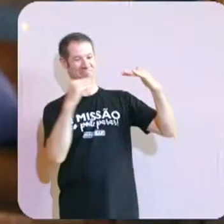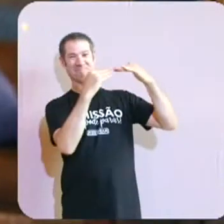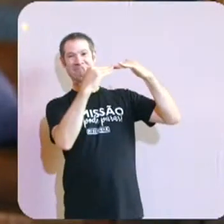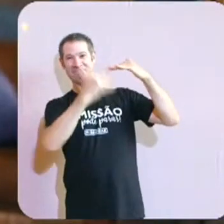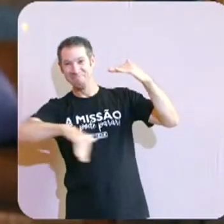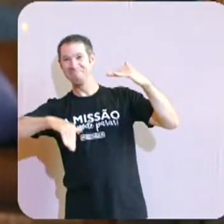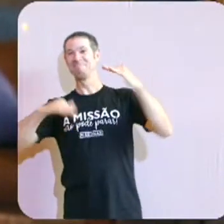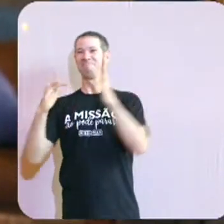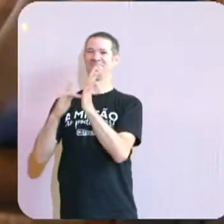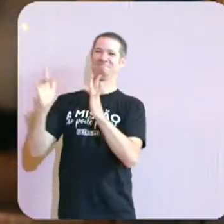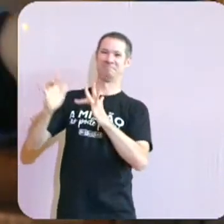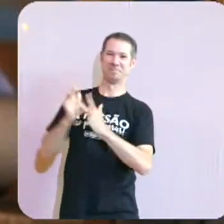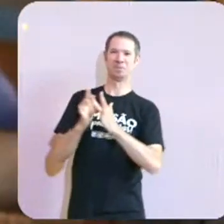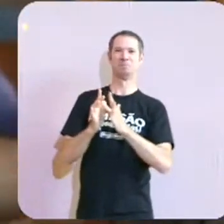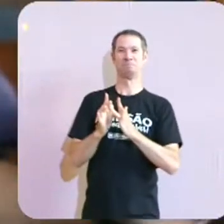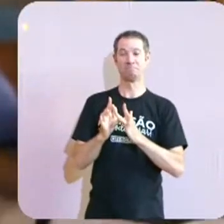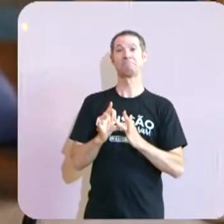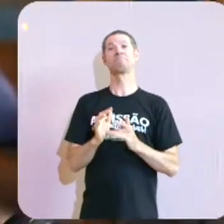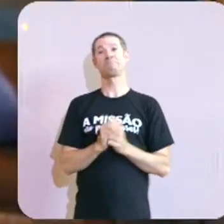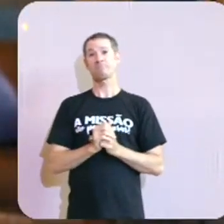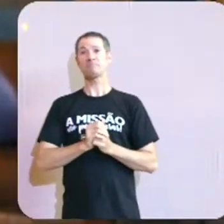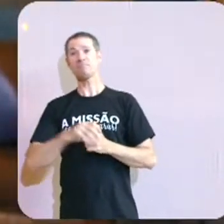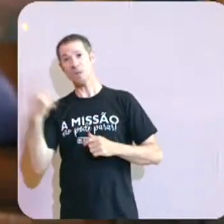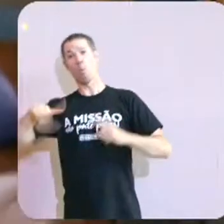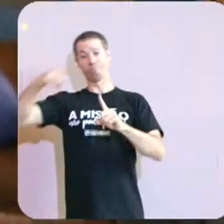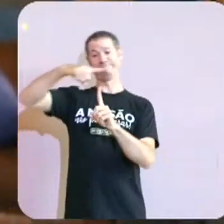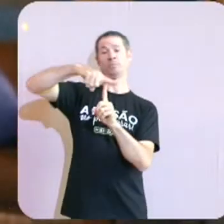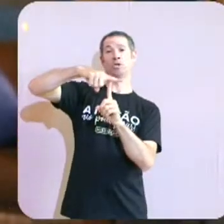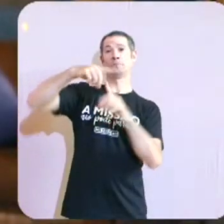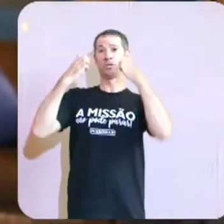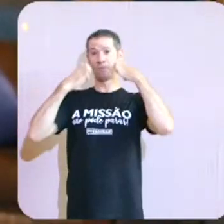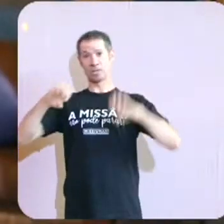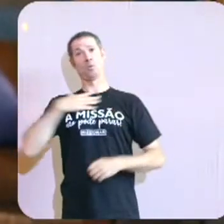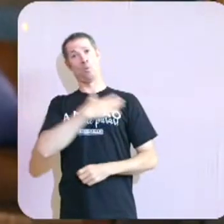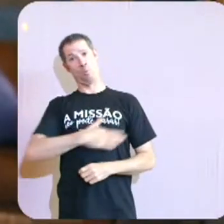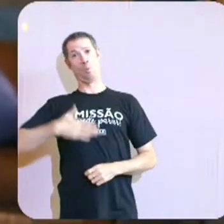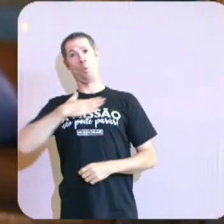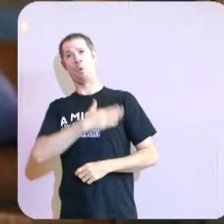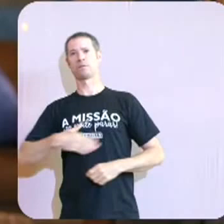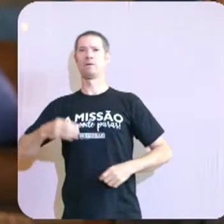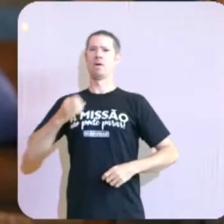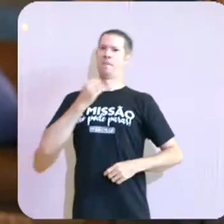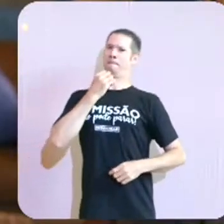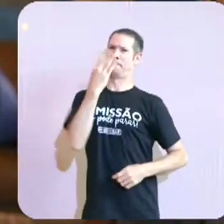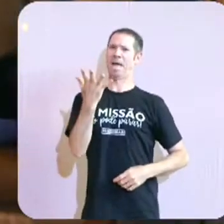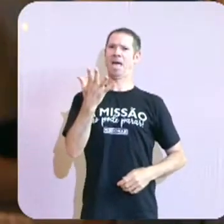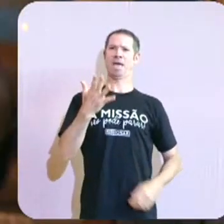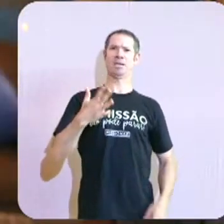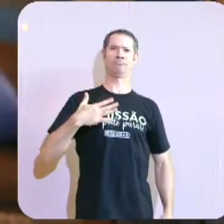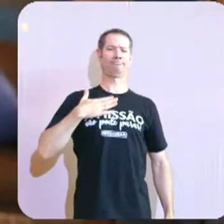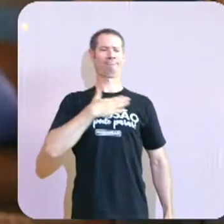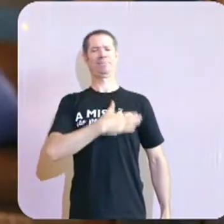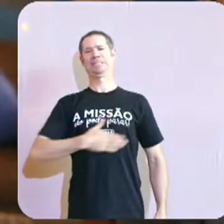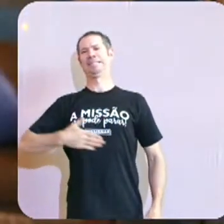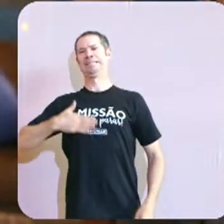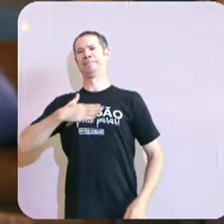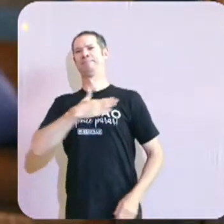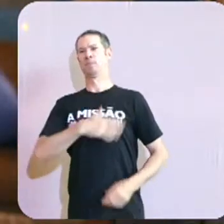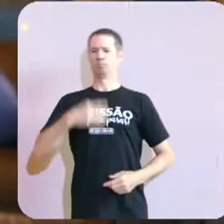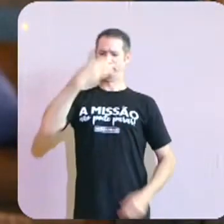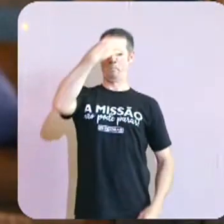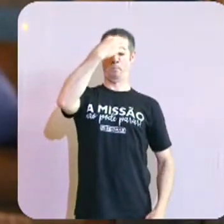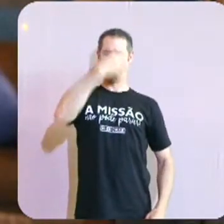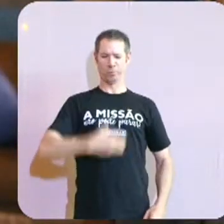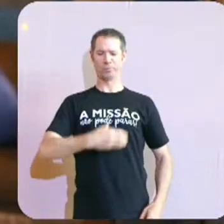do nosso Mestre Jesus. Mas tem um segundo tipo de evangelho, que é o que eu gosto de chamar de evangelho do bem-estar. Ele está revestido de uma postura